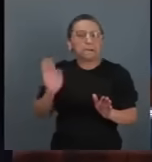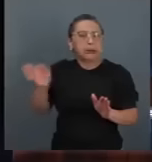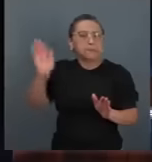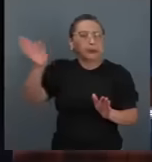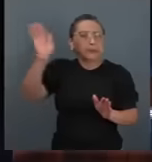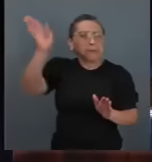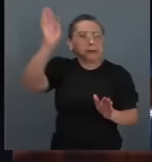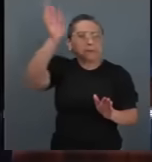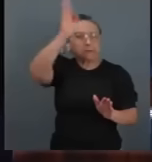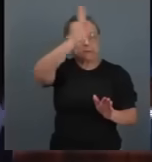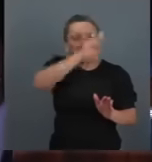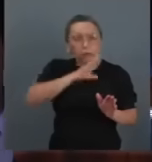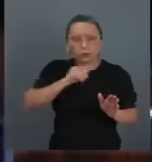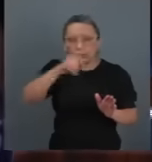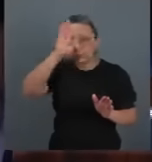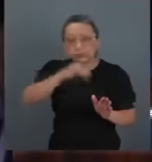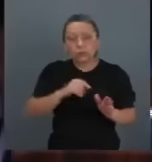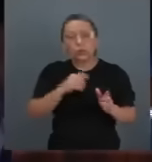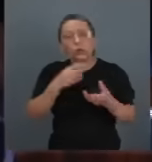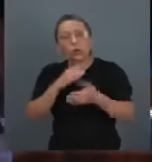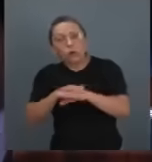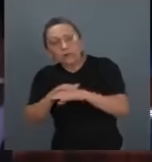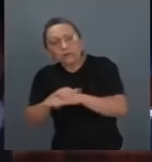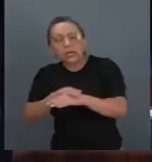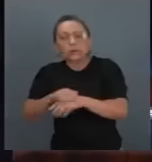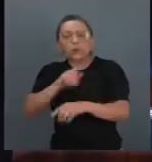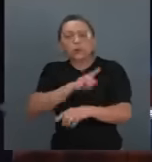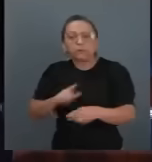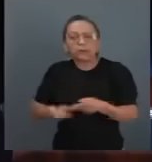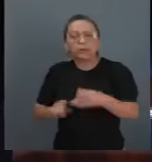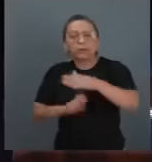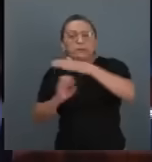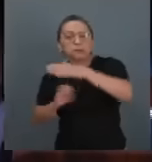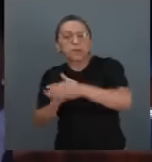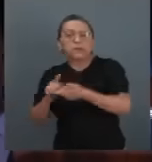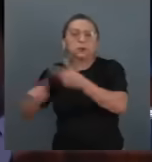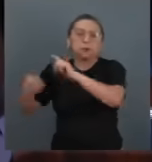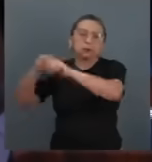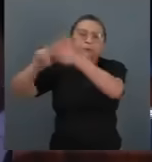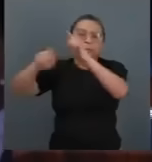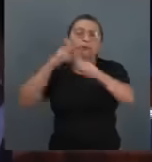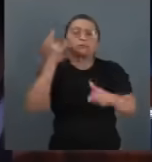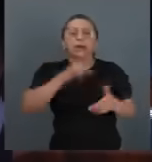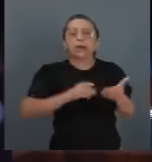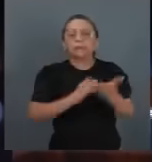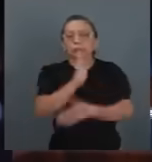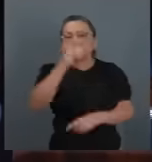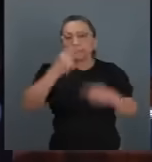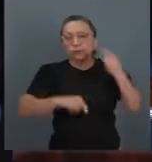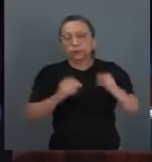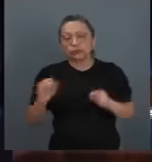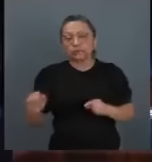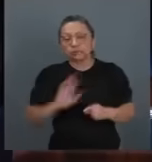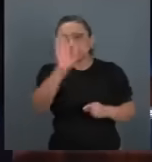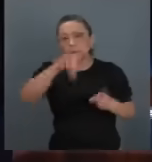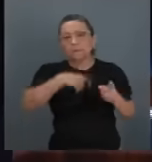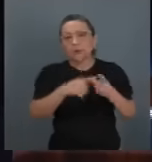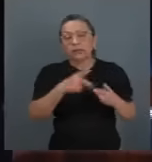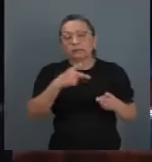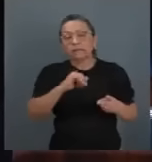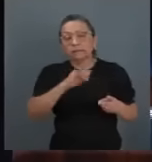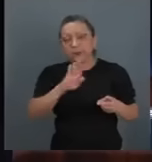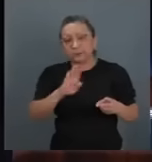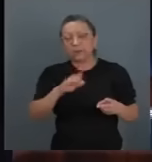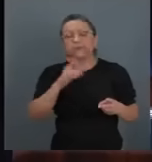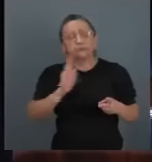sindicais, confederações, dialogamos com o governo, com empresários, conseguimos aprovar a política de inflação mais PIB, que eu